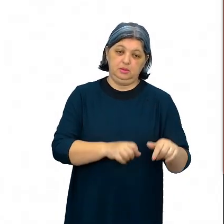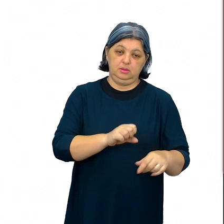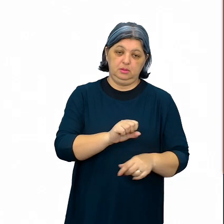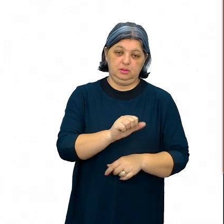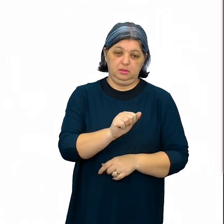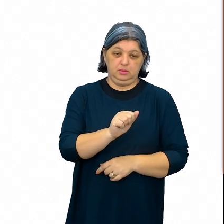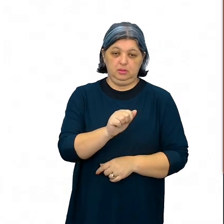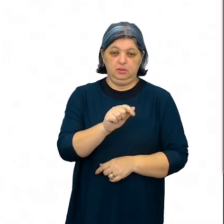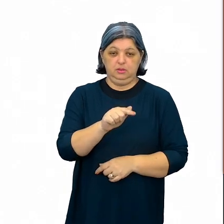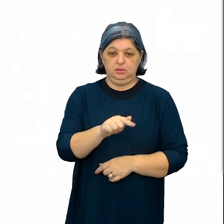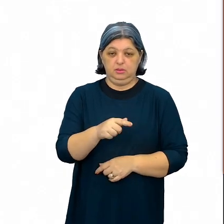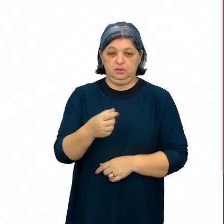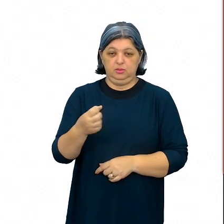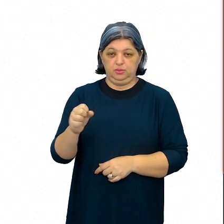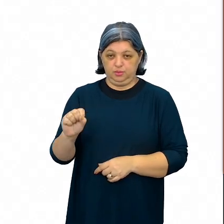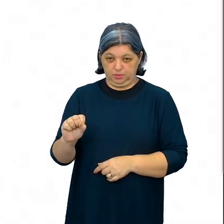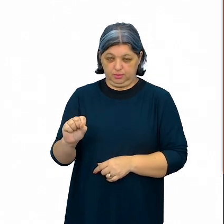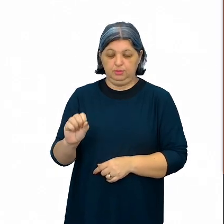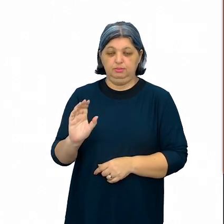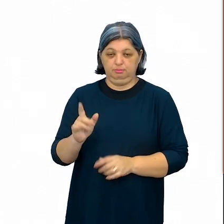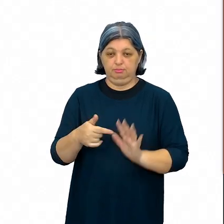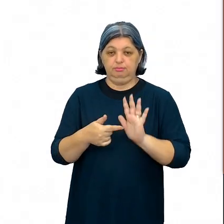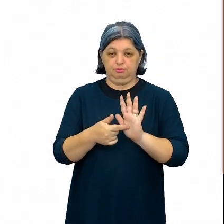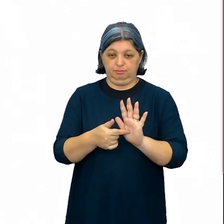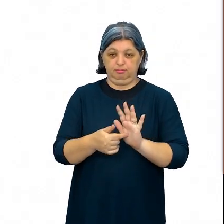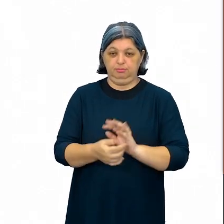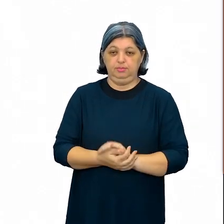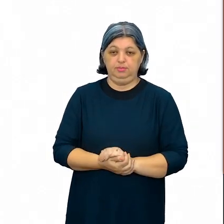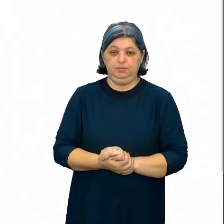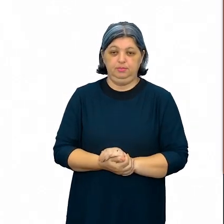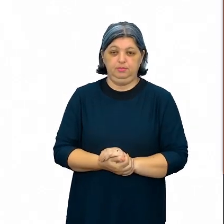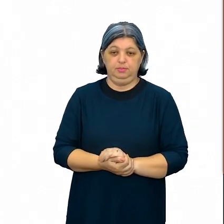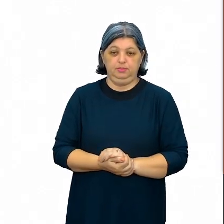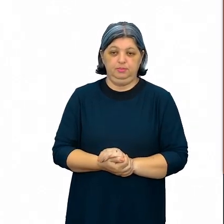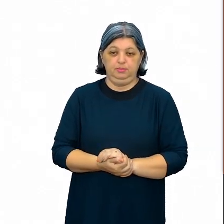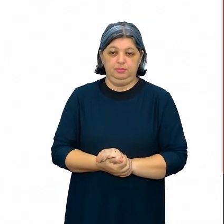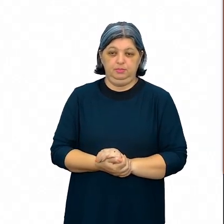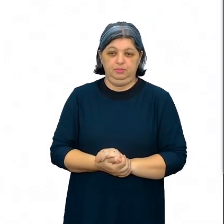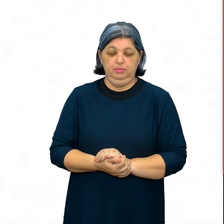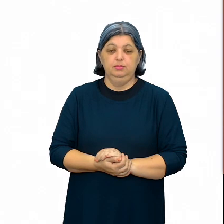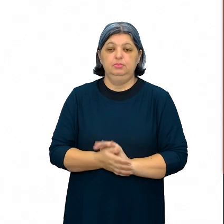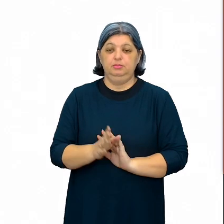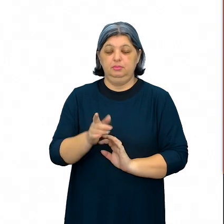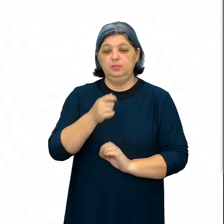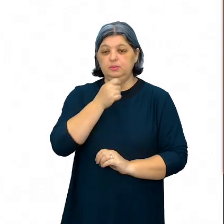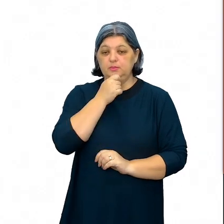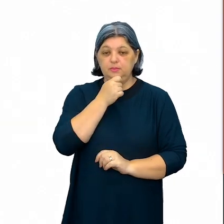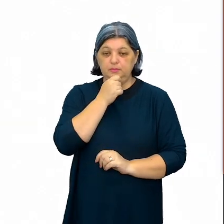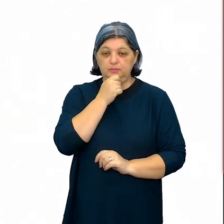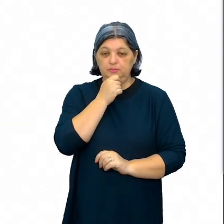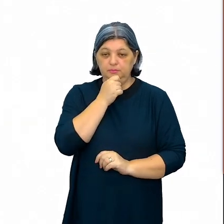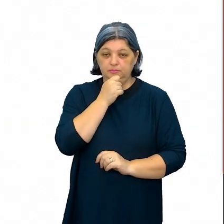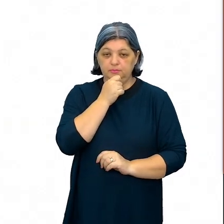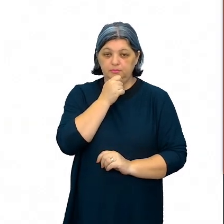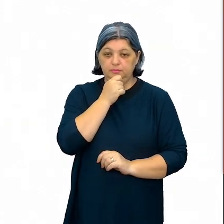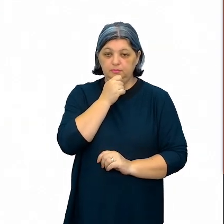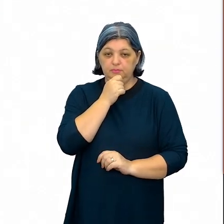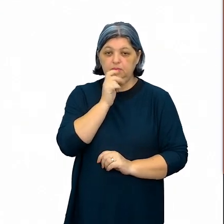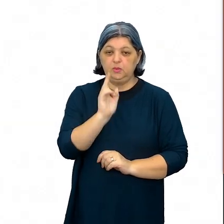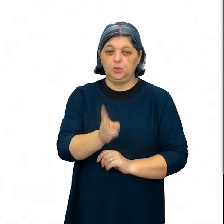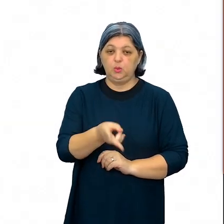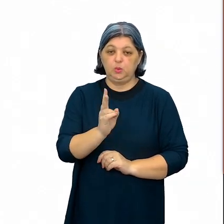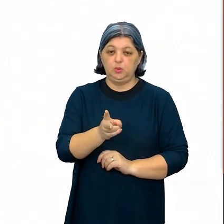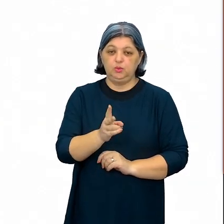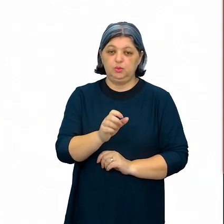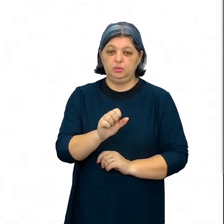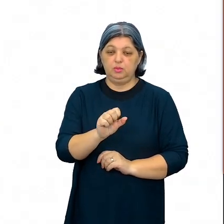atividades E como eu acabei de mostrar E aí aqui assim aqui ó a gente ainda é permanece com a